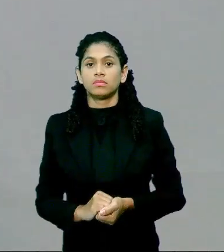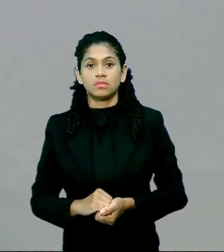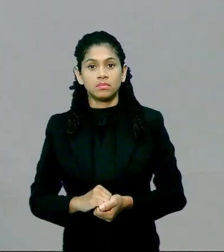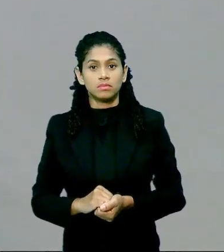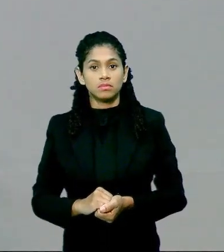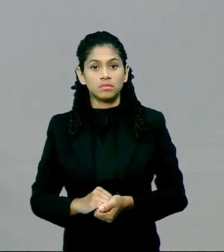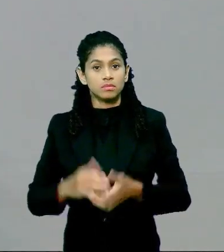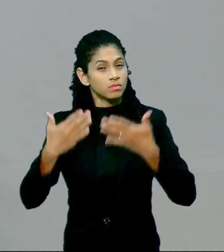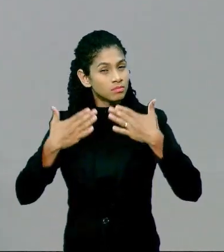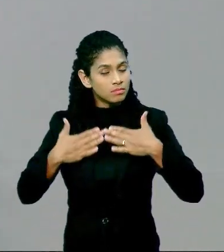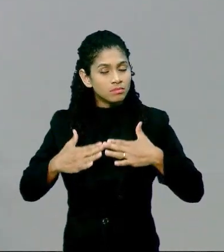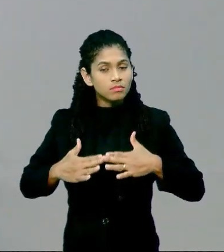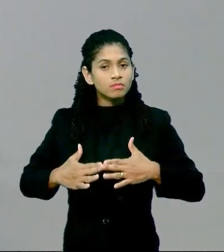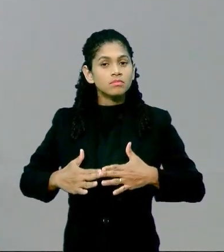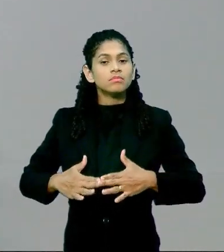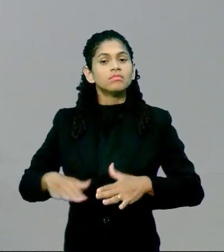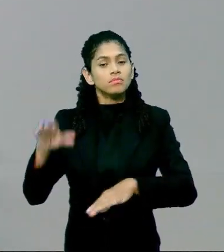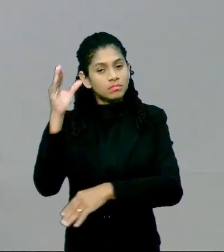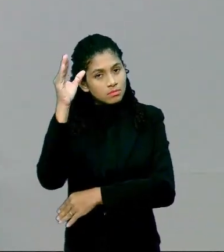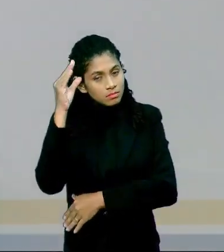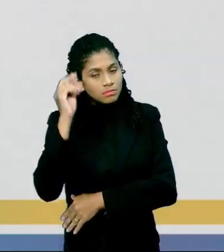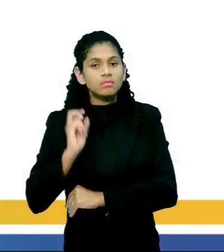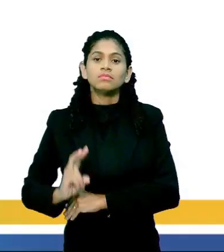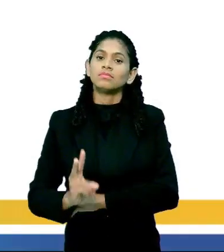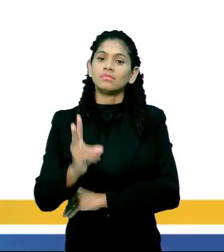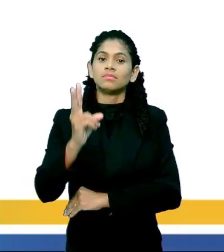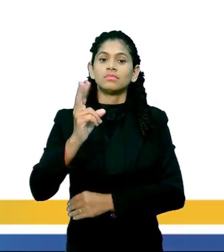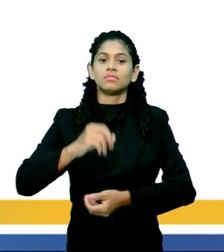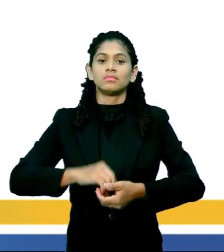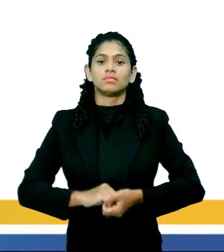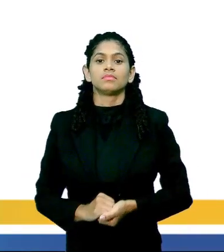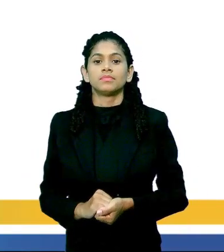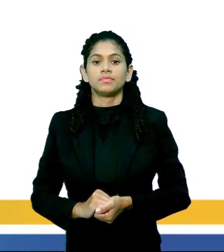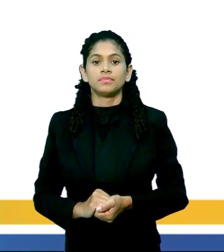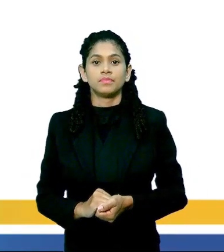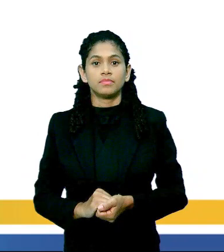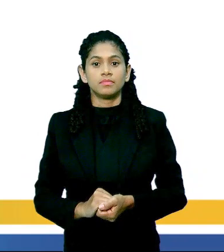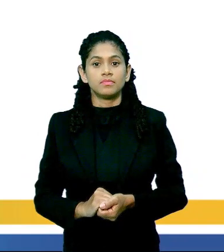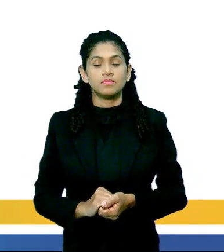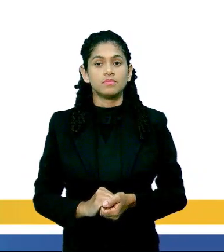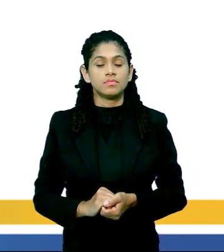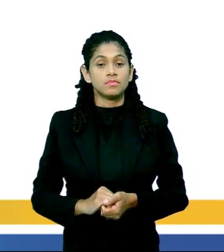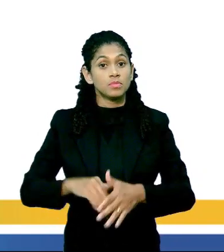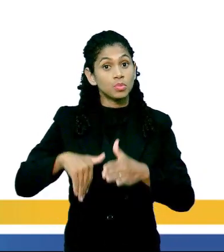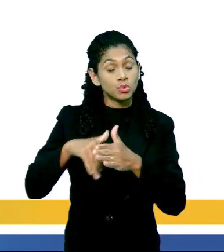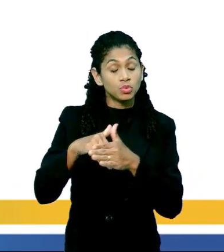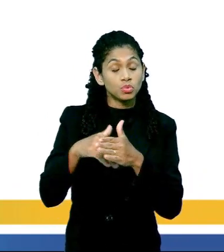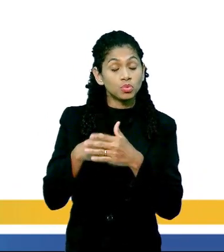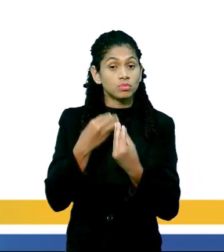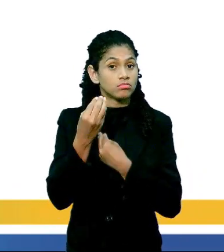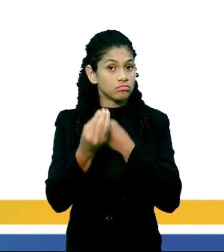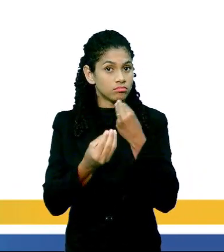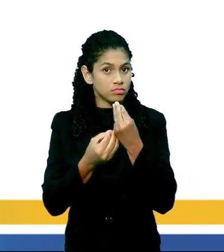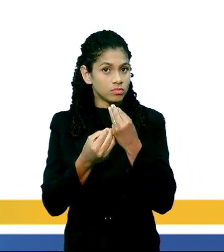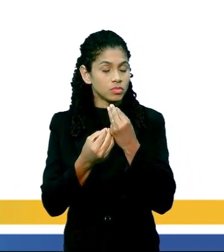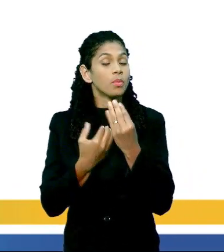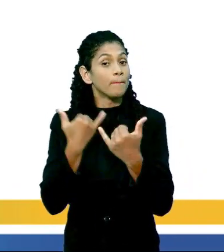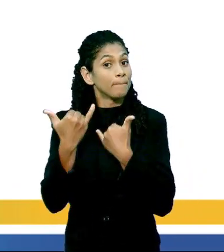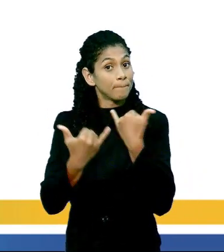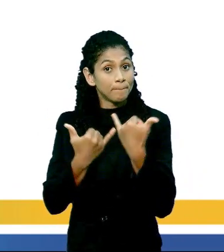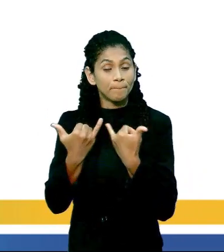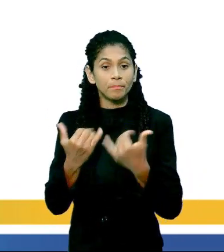compreendido, incorporado. A gente avança só mais um pouquinho. Vamos lá. Os jogos como lazer. Como já foi